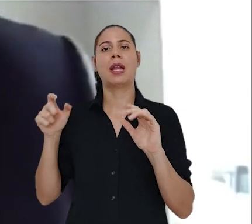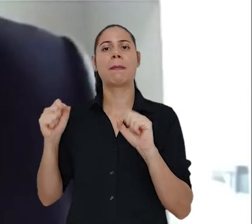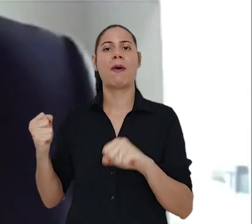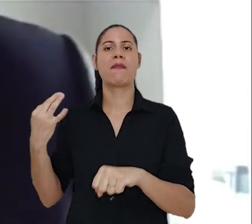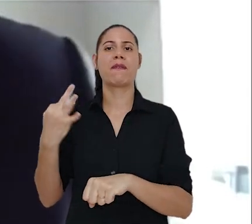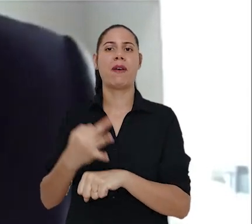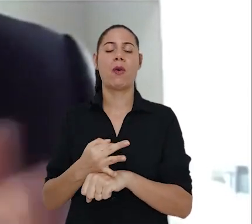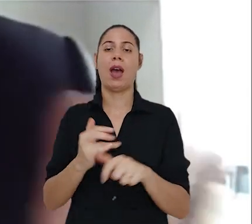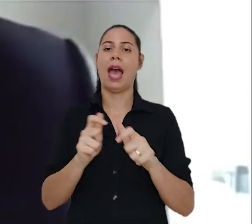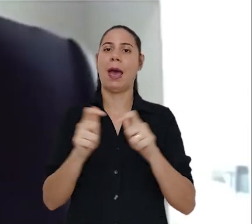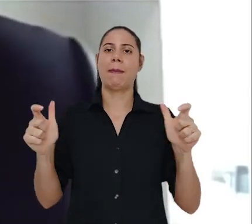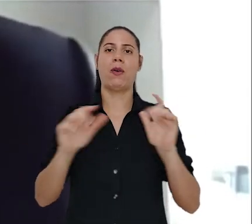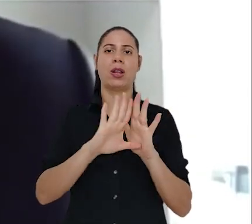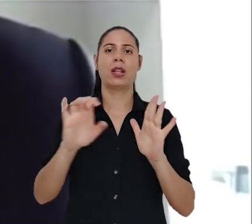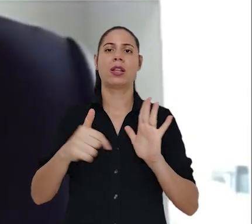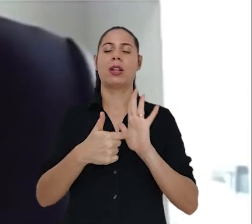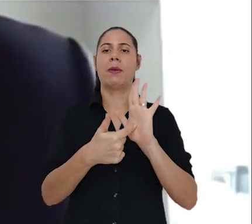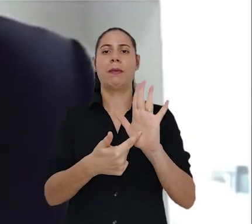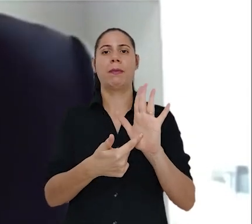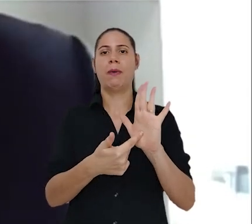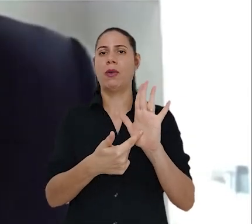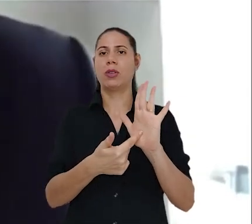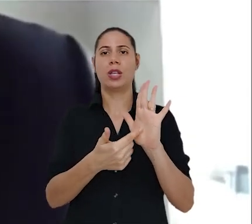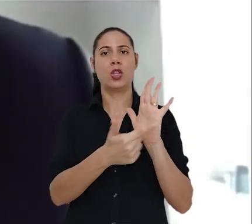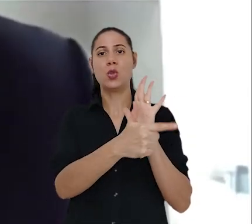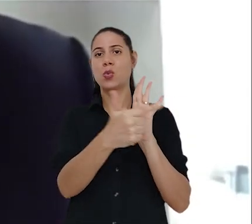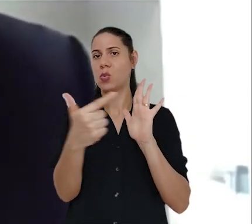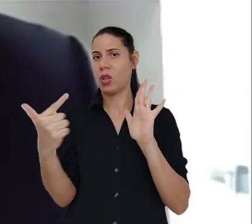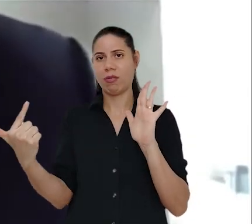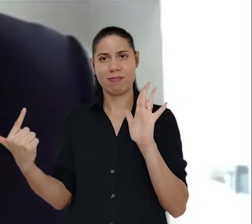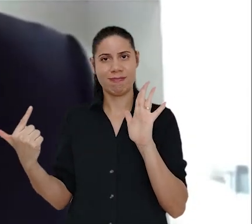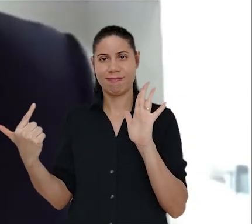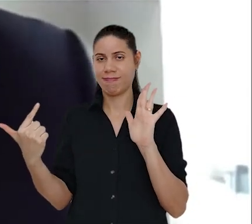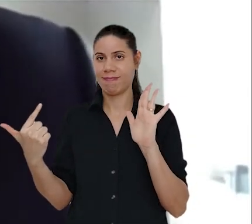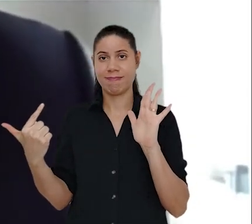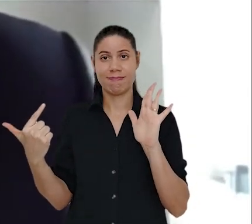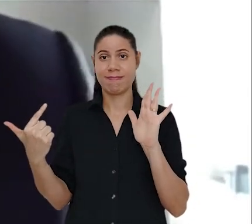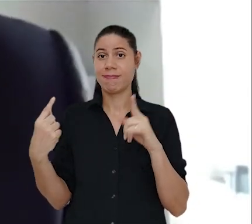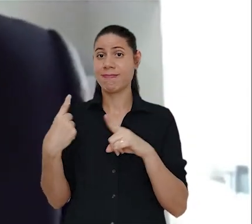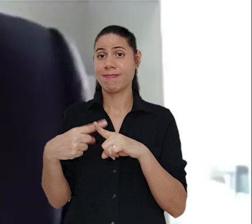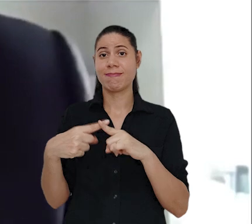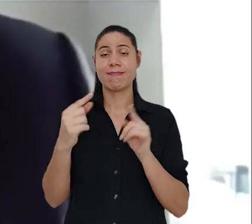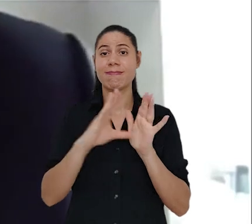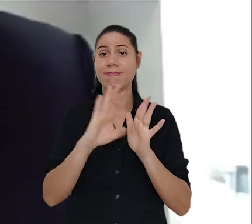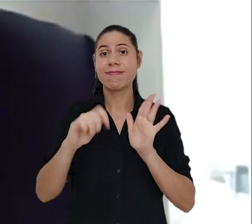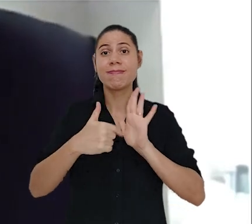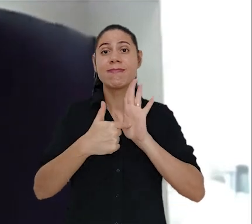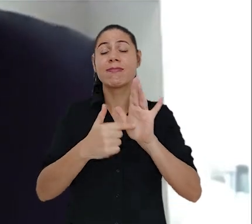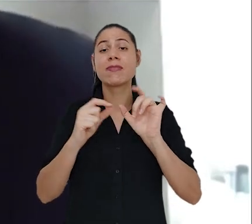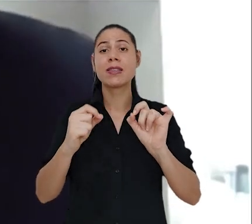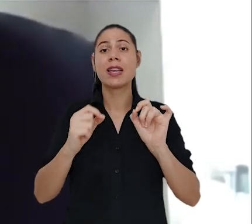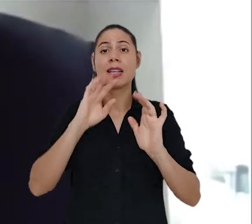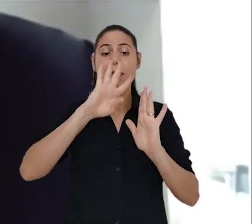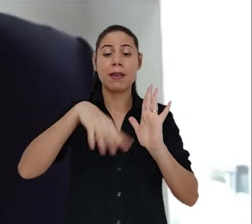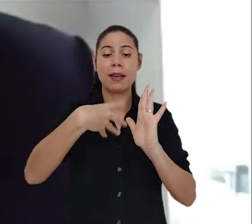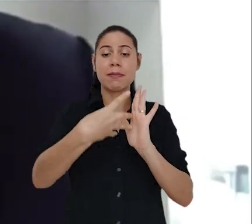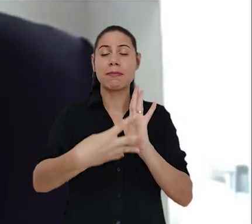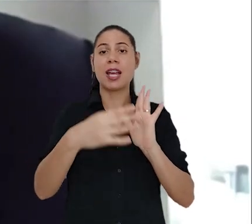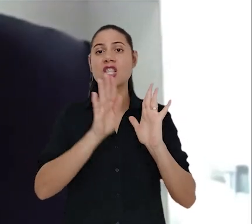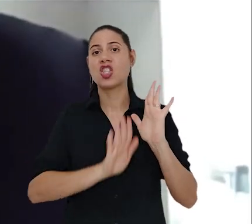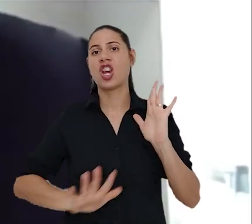faltar ao concurso. A maioria, já adianto, não tem nenhuma previsão, praticamente nenhuma previsão. Porque os editais, eles trabalham com